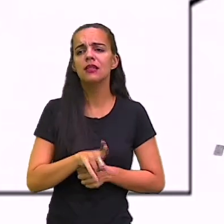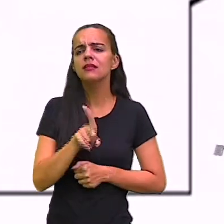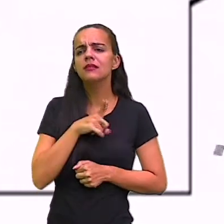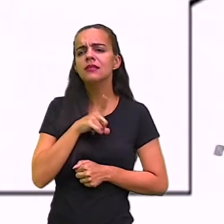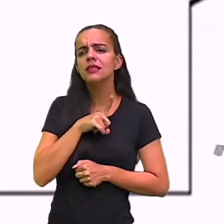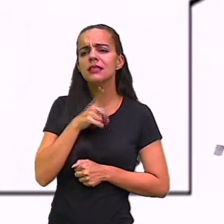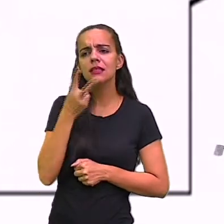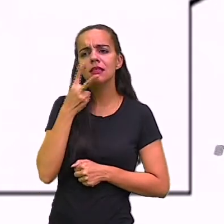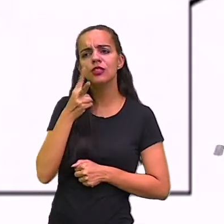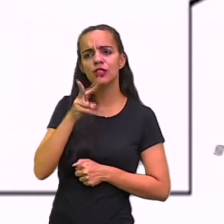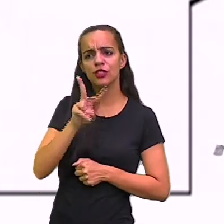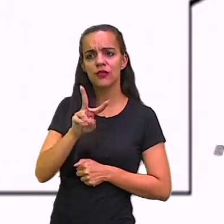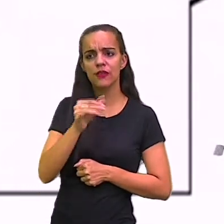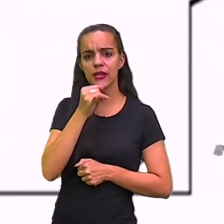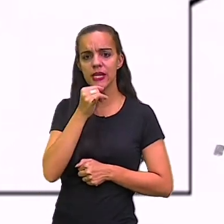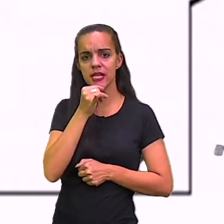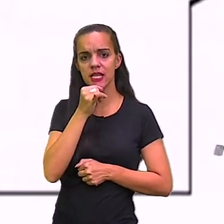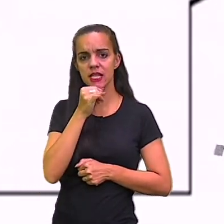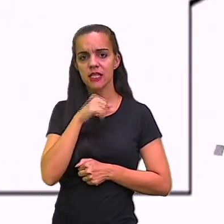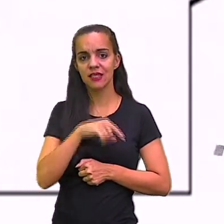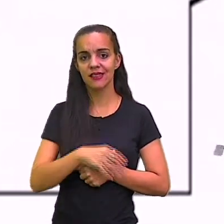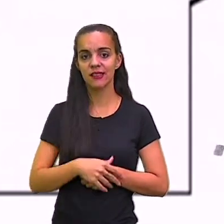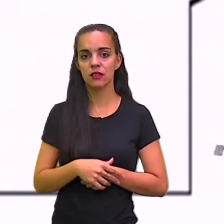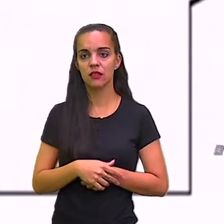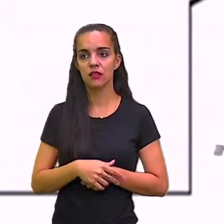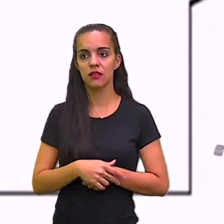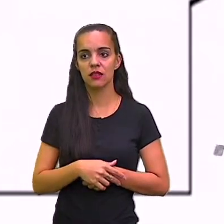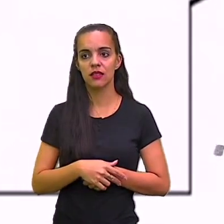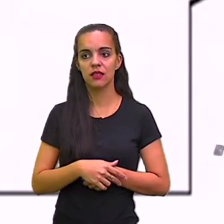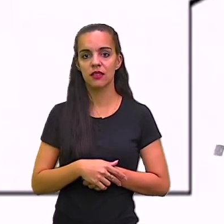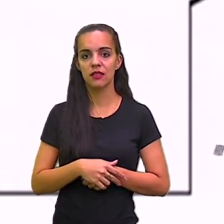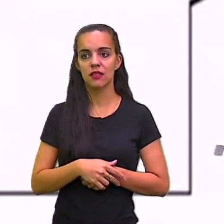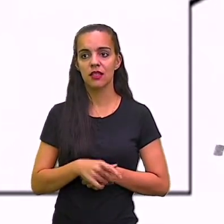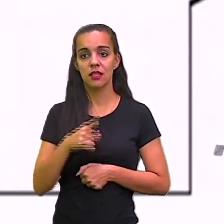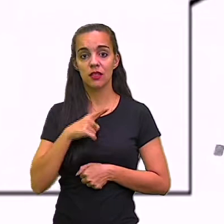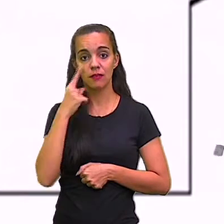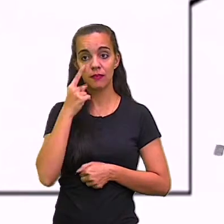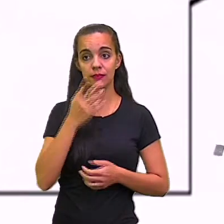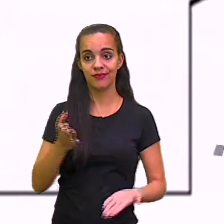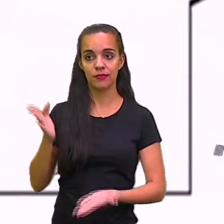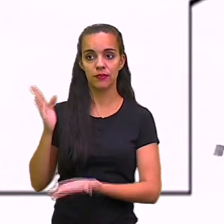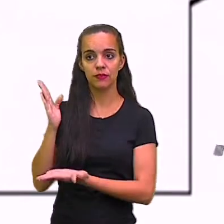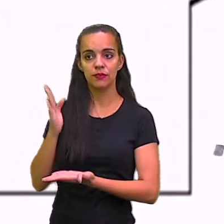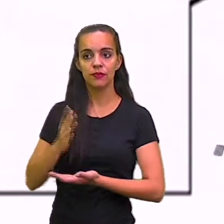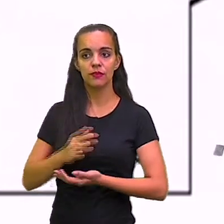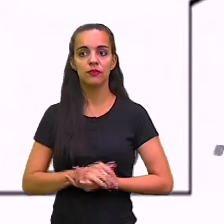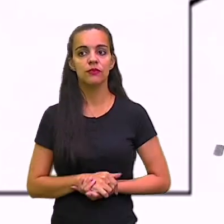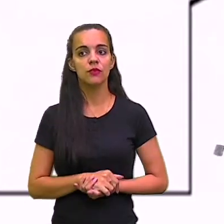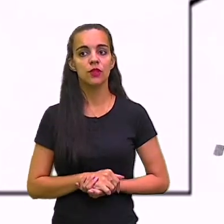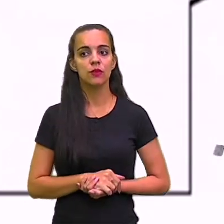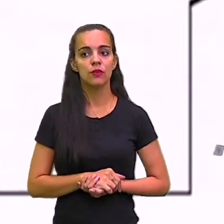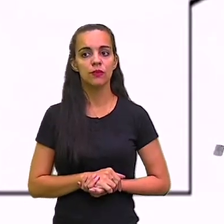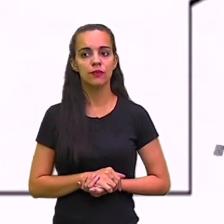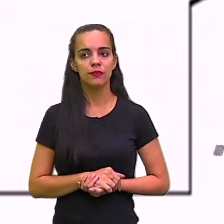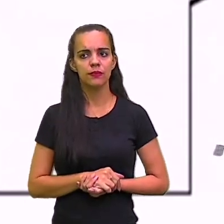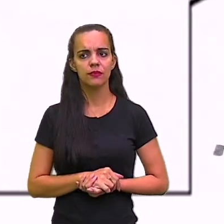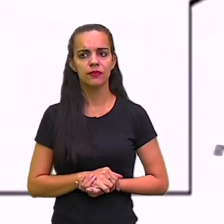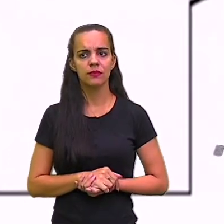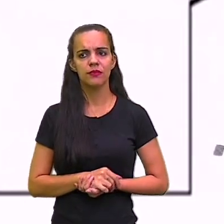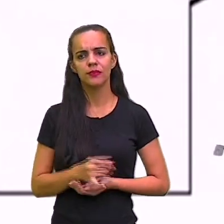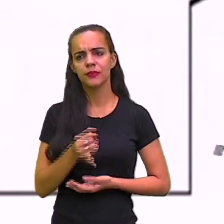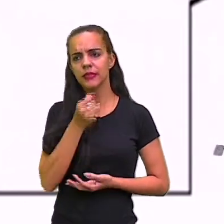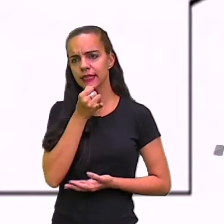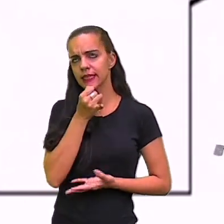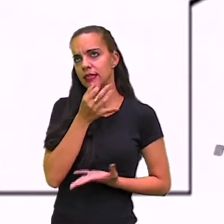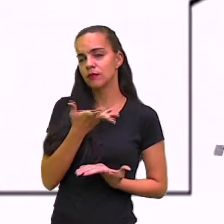como a gente vê aqui ó na nossa imagem tá bom e o que